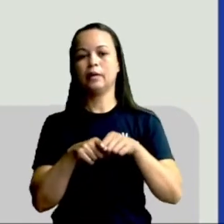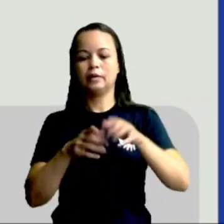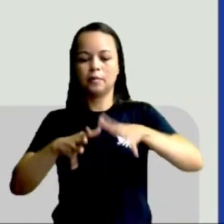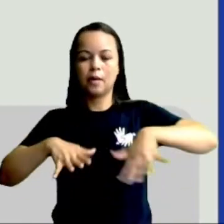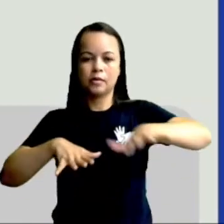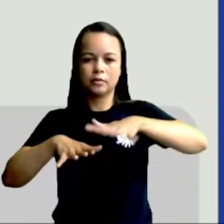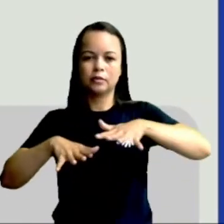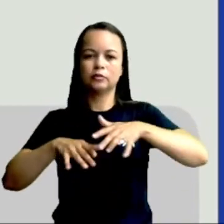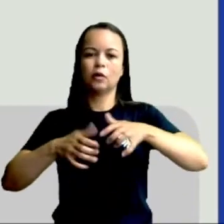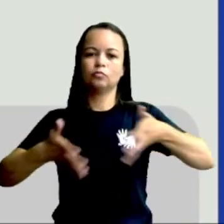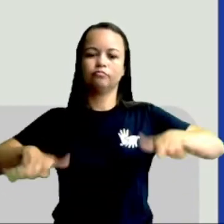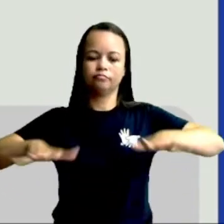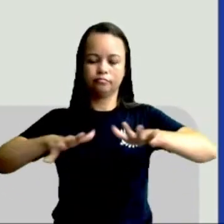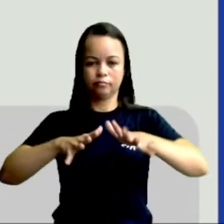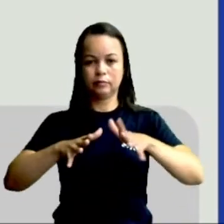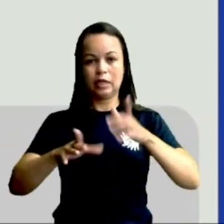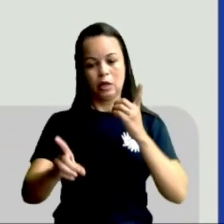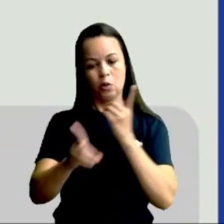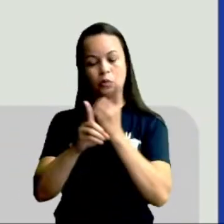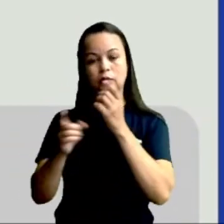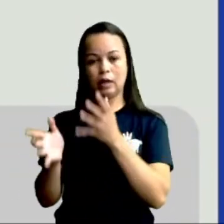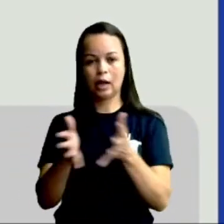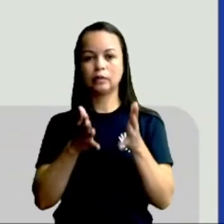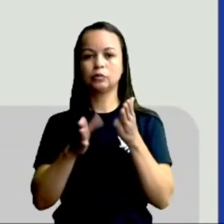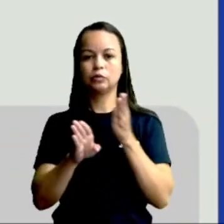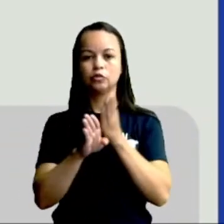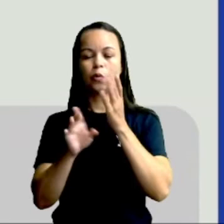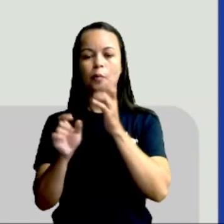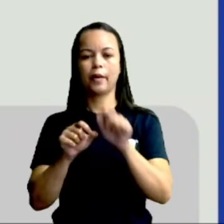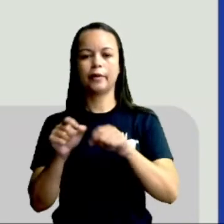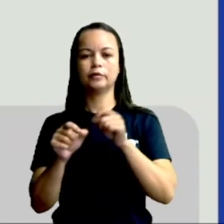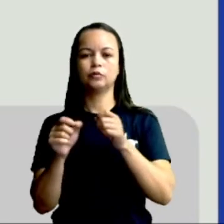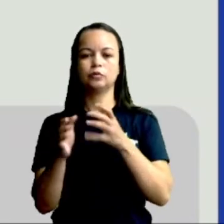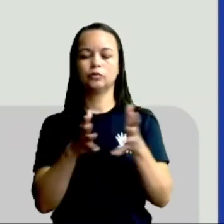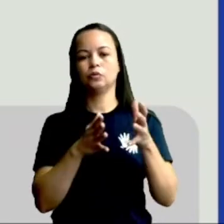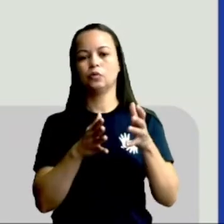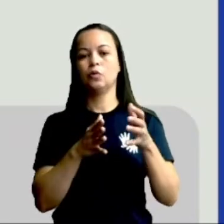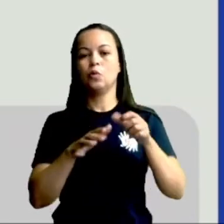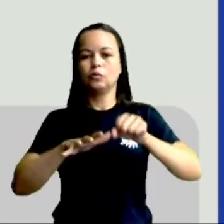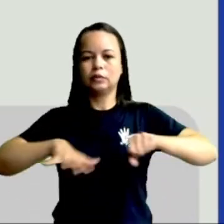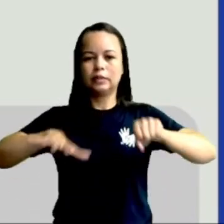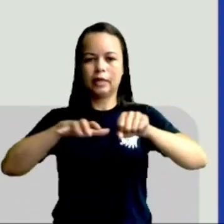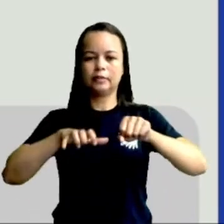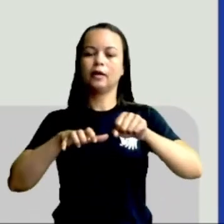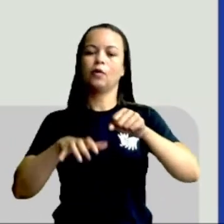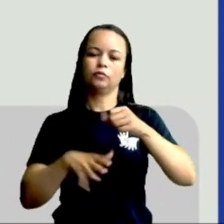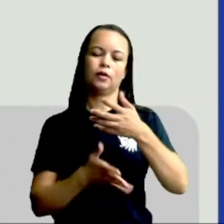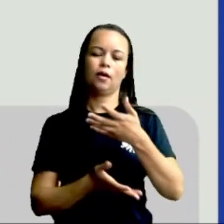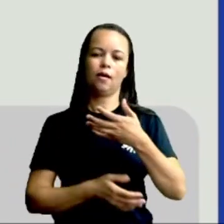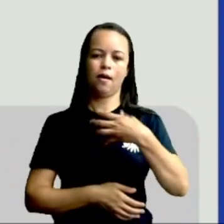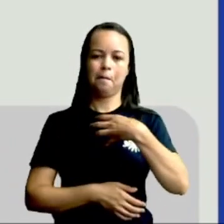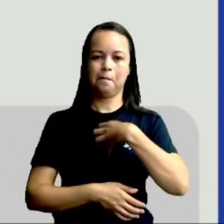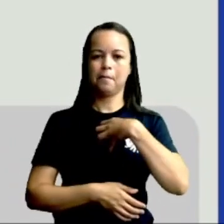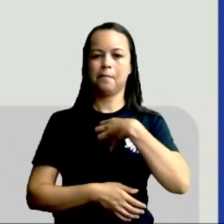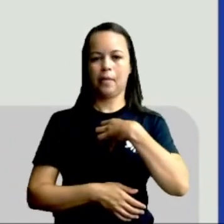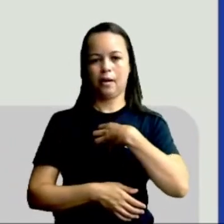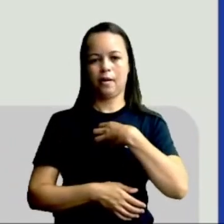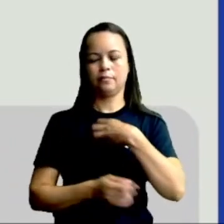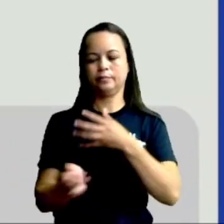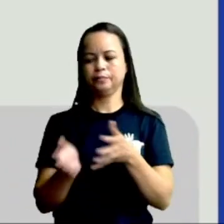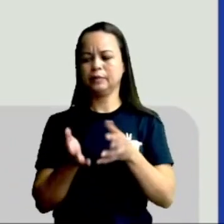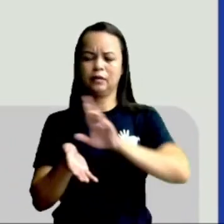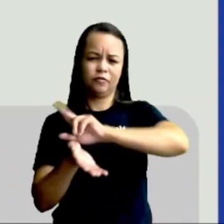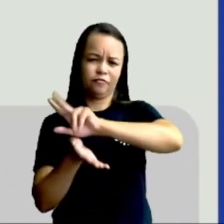mar. Recentemente foi descoberto o petróleo de Souza, no sertão paraibano. E aí nós temos vários, né?